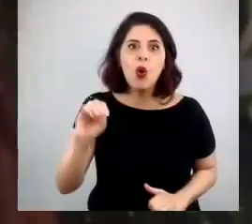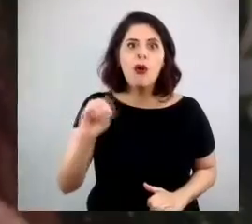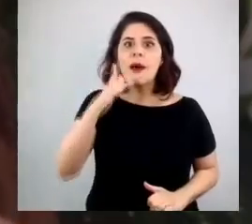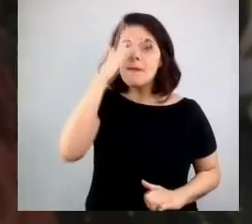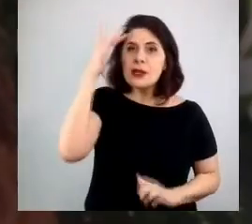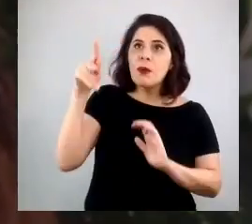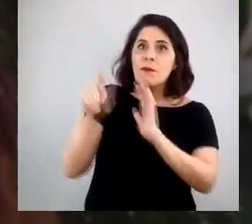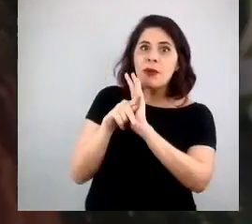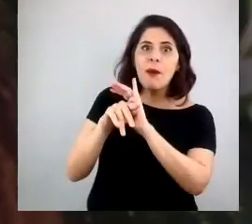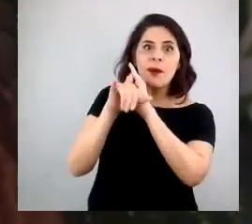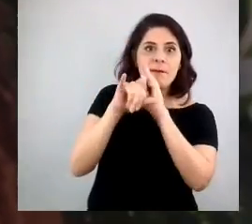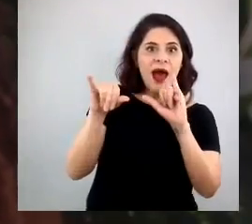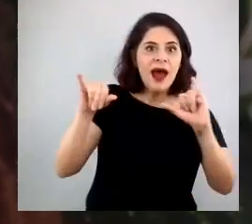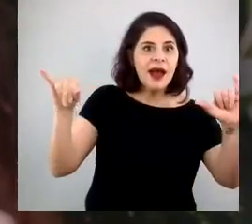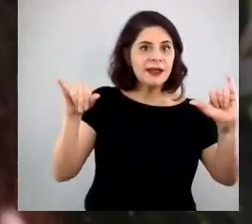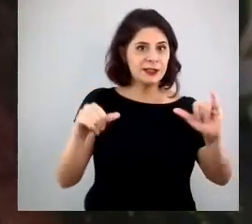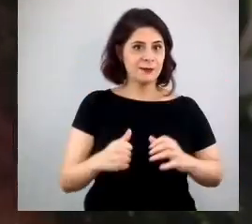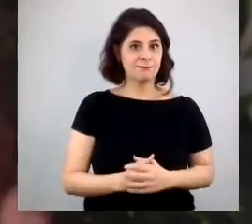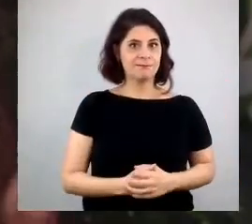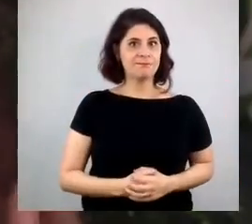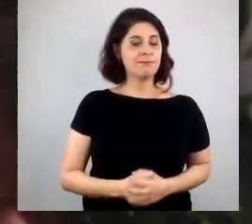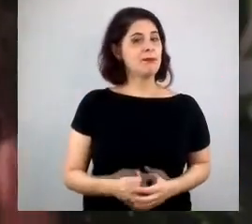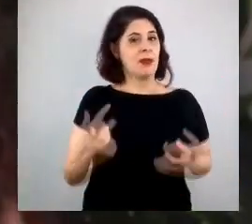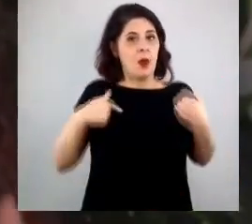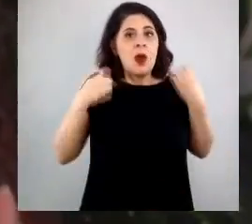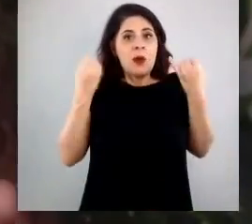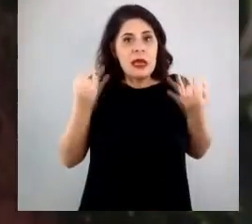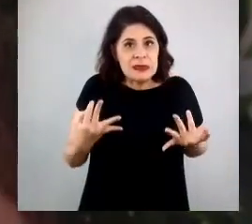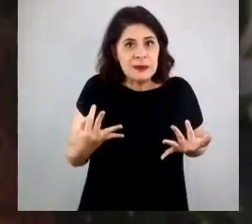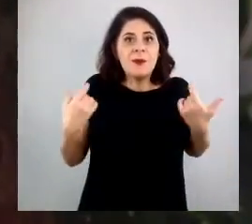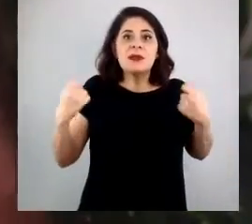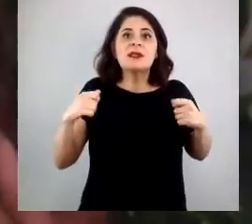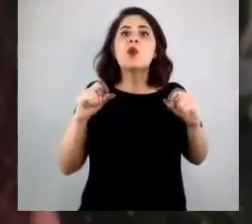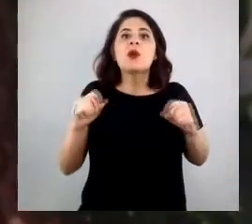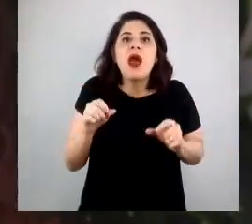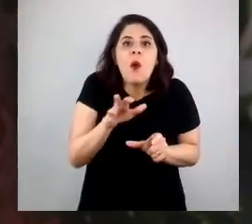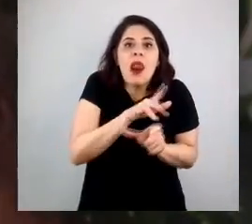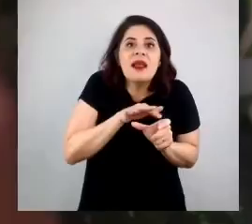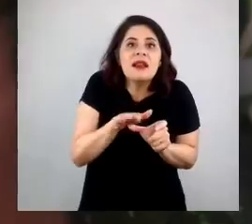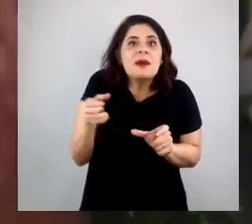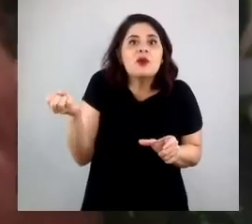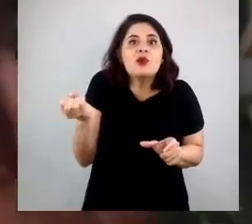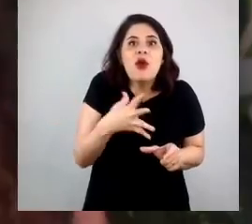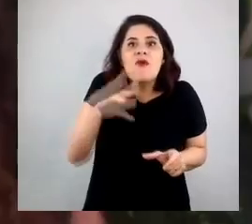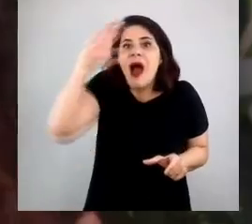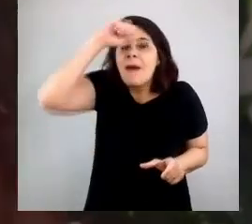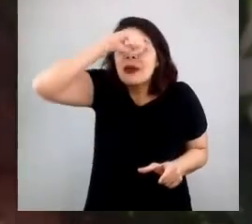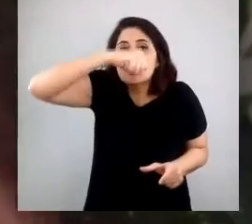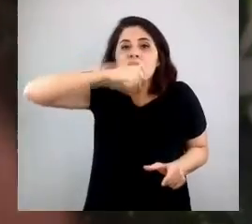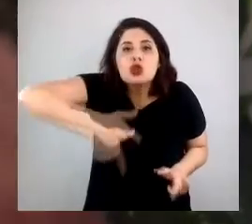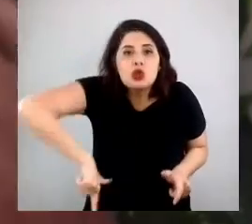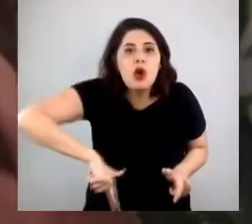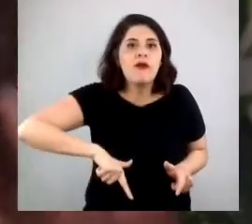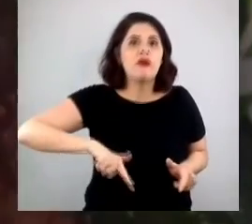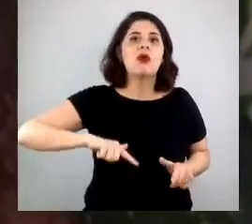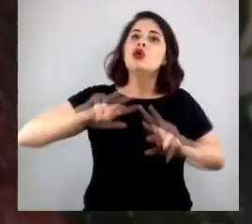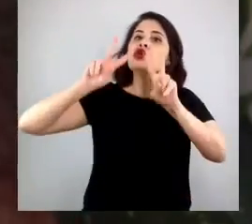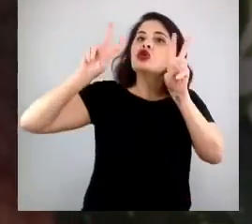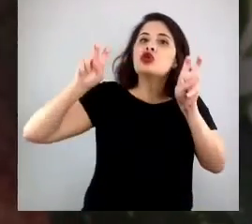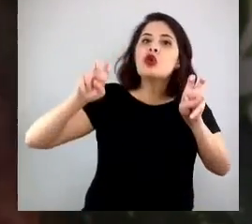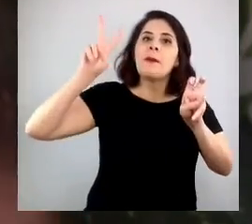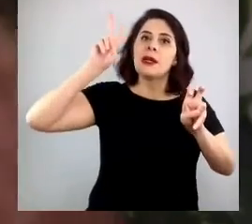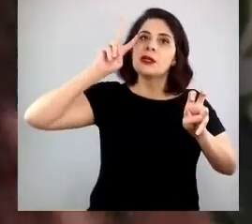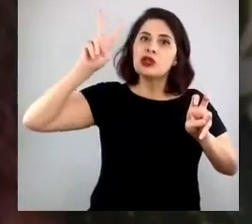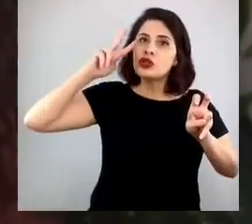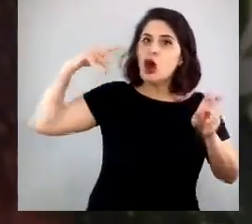Então, quando eu falo, é campanha de letramento mesmo, se reeducar sobre história, nossa história do